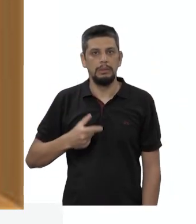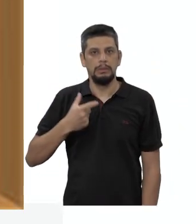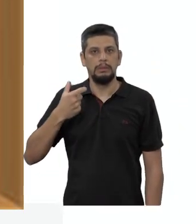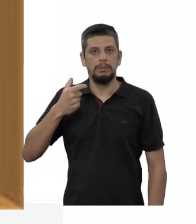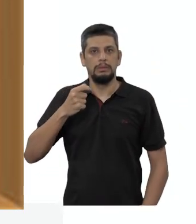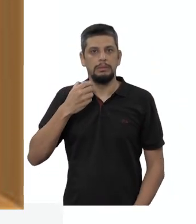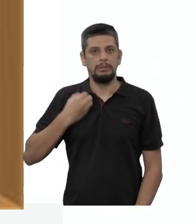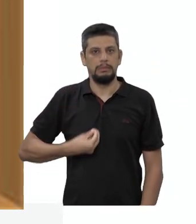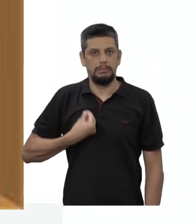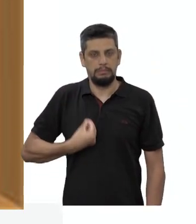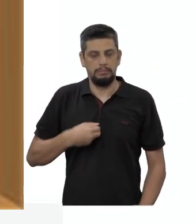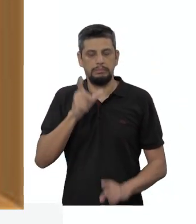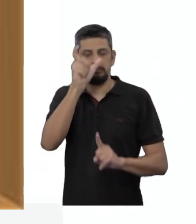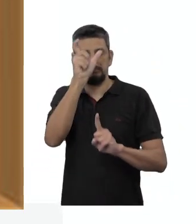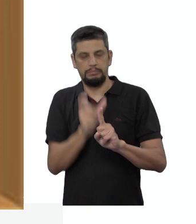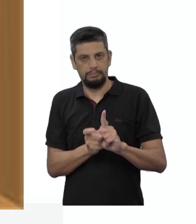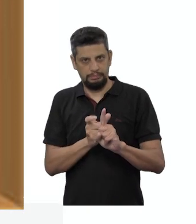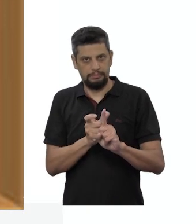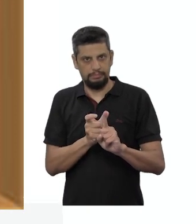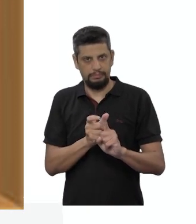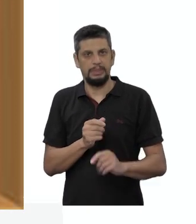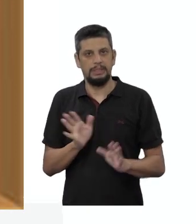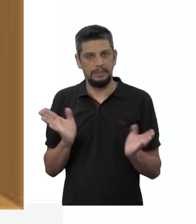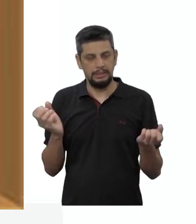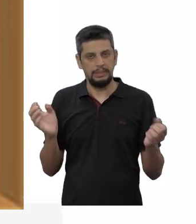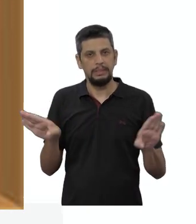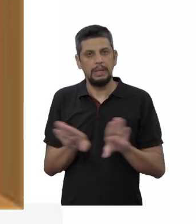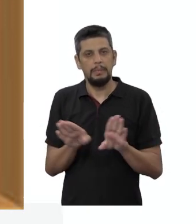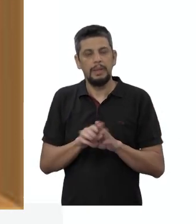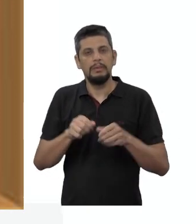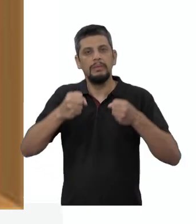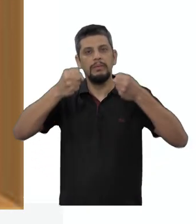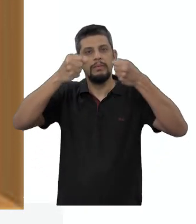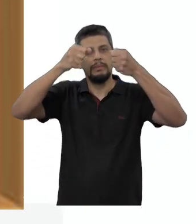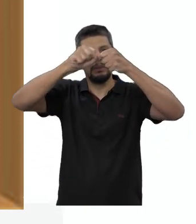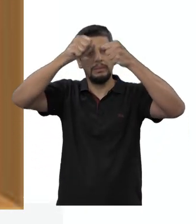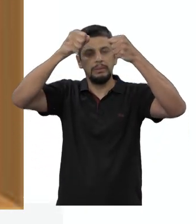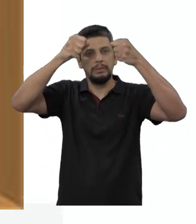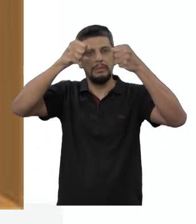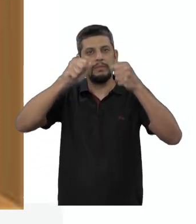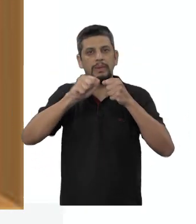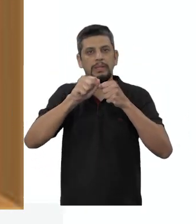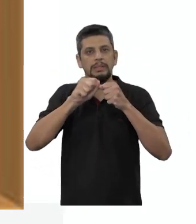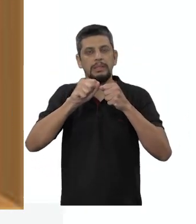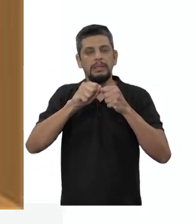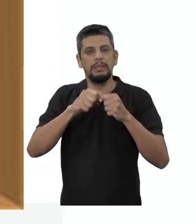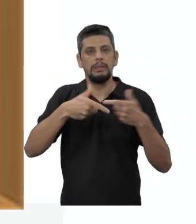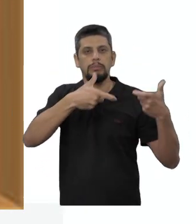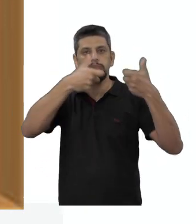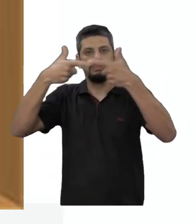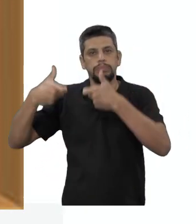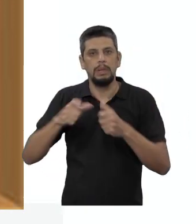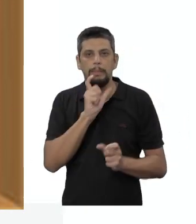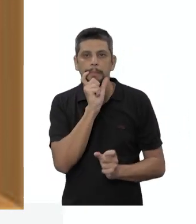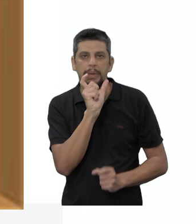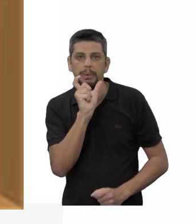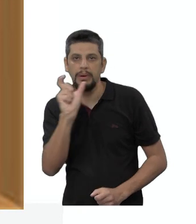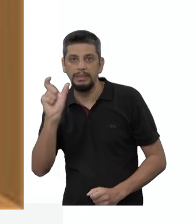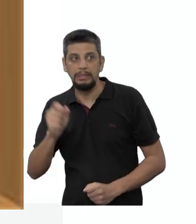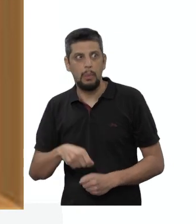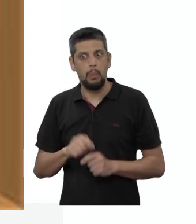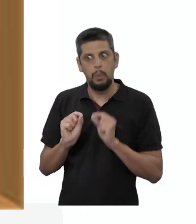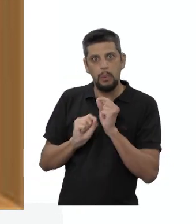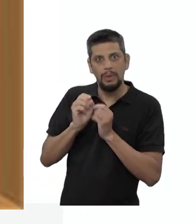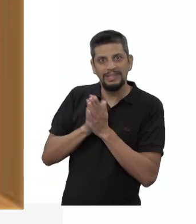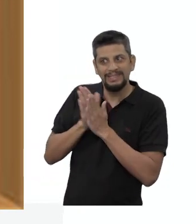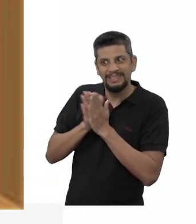Márcia já conversou com vocês durante a semana, certo? Vamos também fazer o jogo Batalha das Palavras.